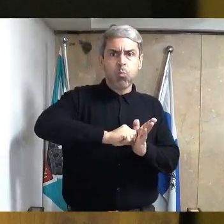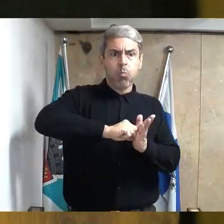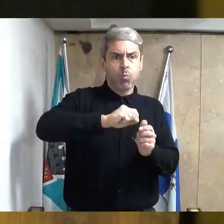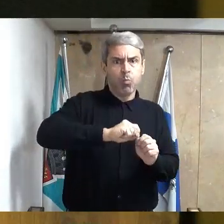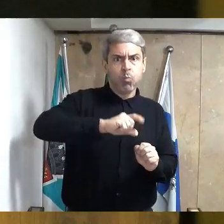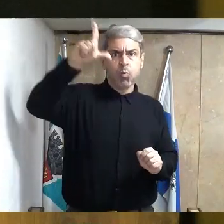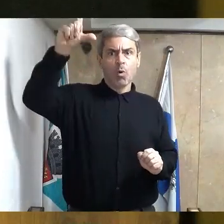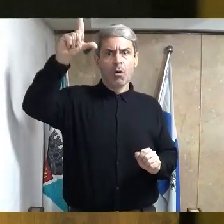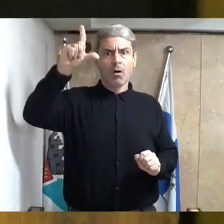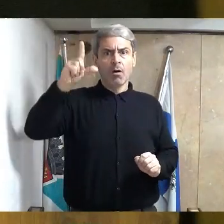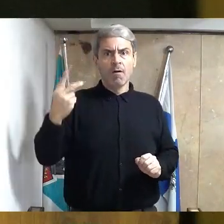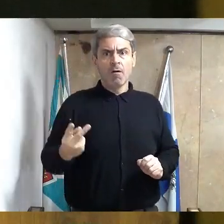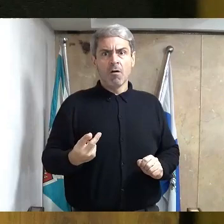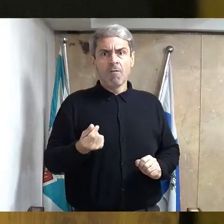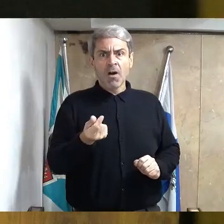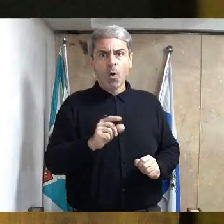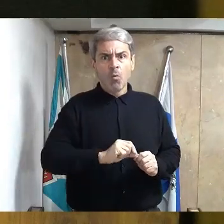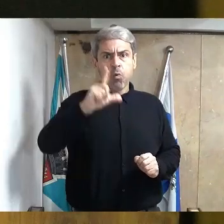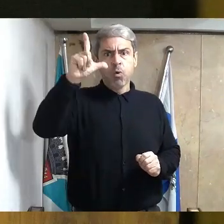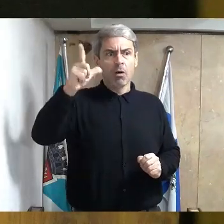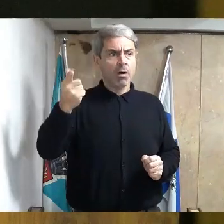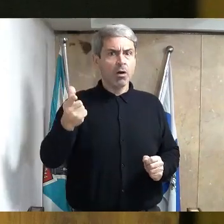têm galpão nesse município,